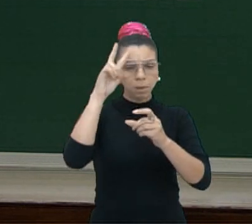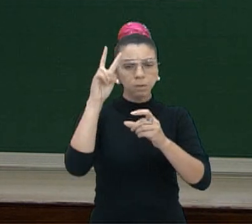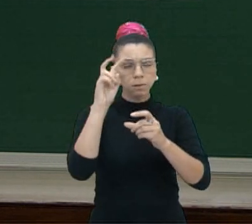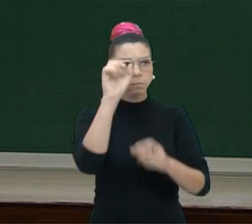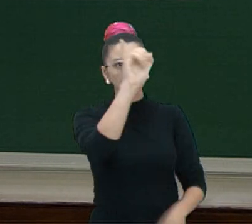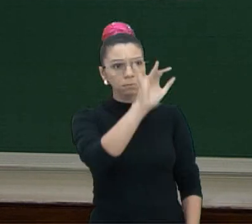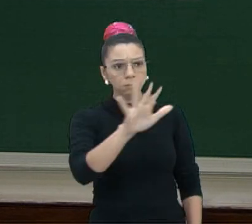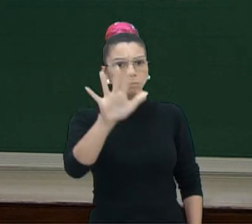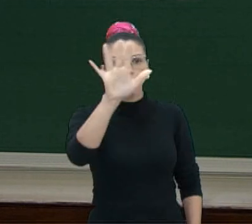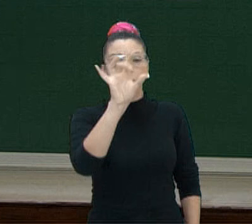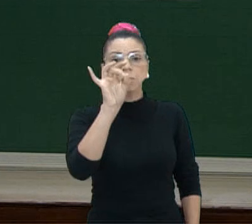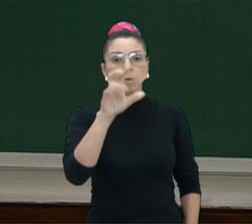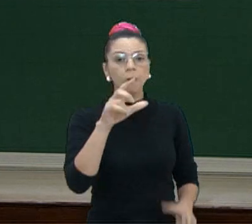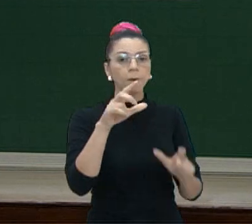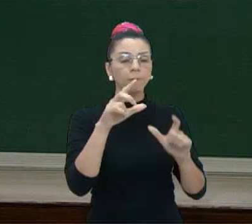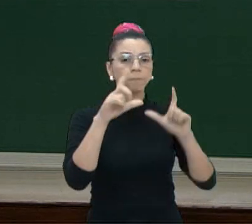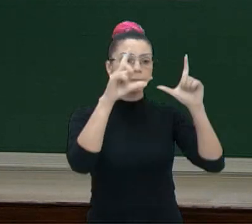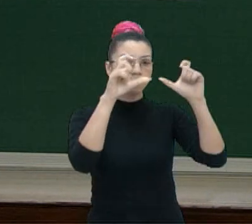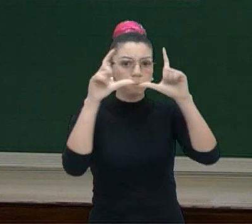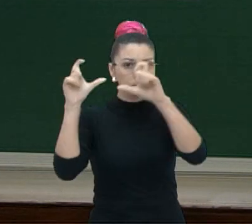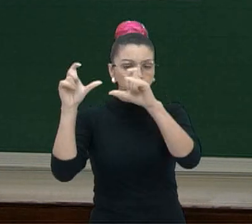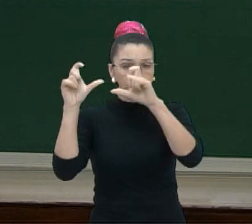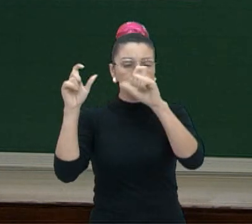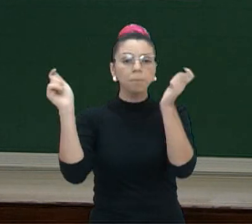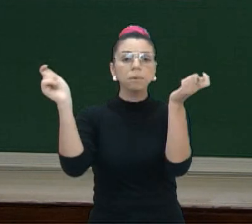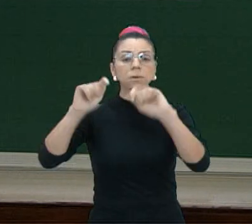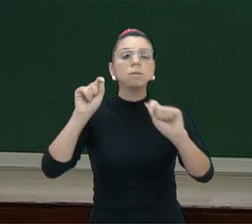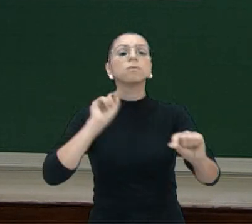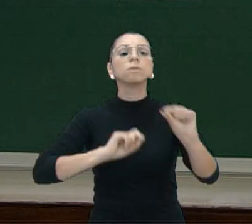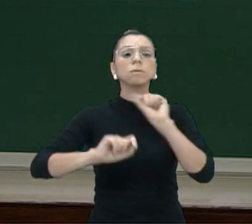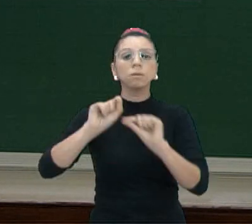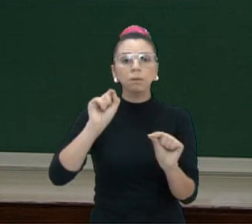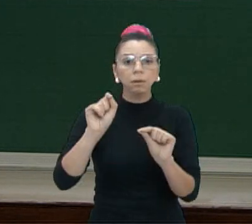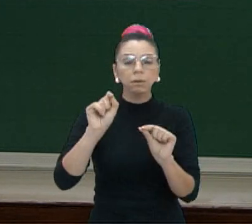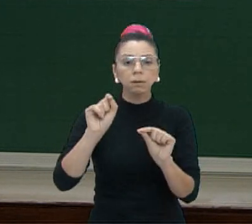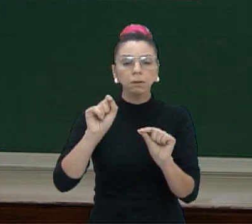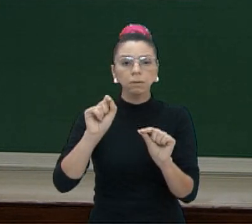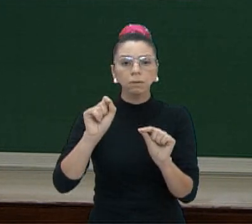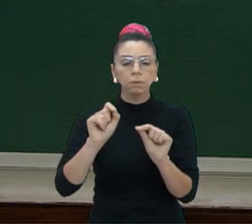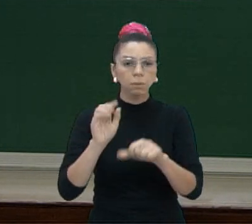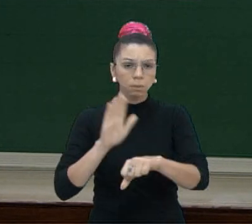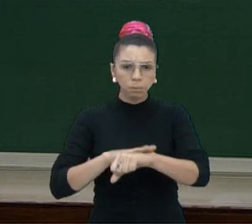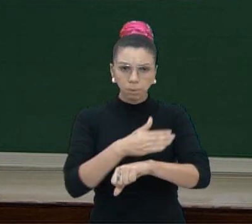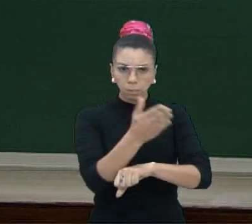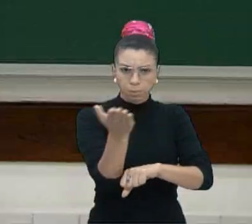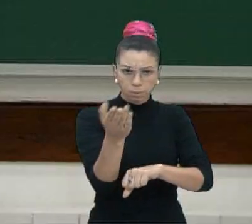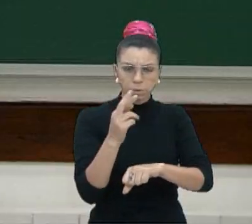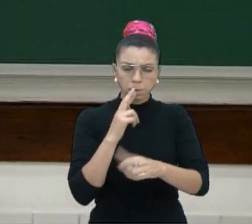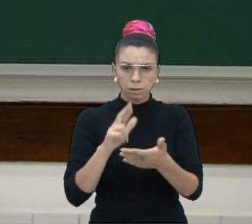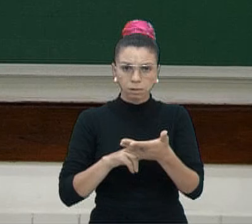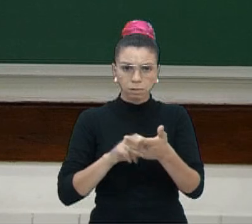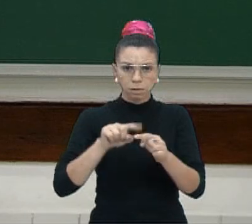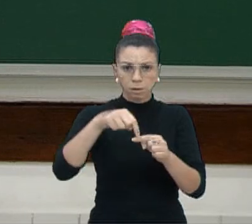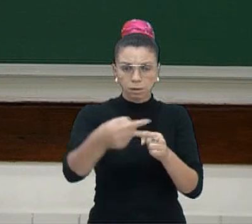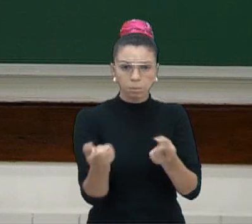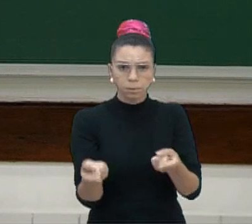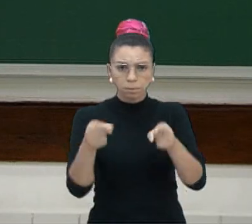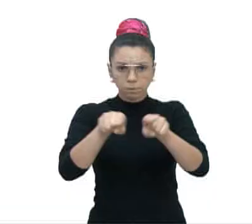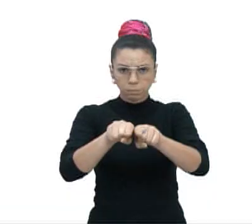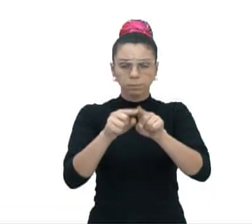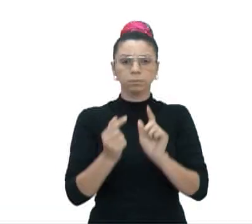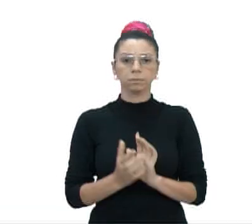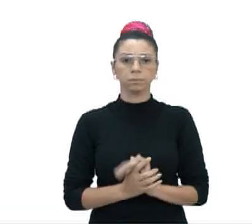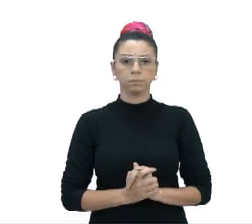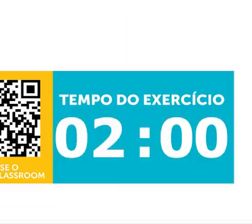precisaria para contar essa história, além das fotos, é claro. Um tempinho para você responder e eu volto para a gente